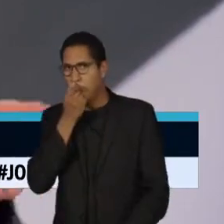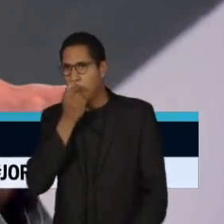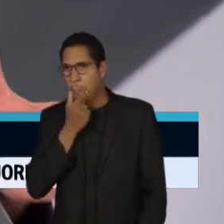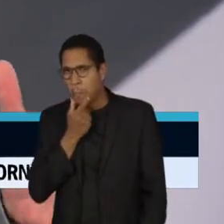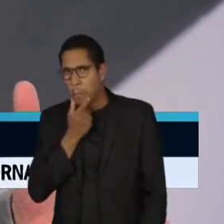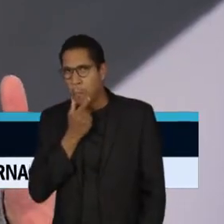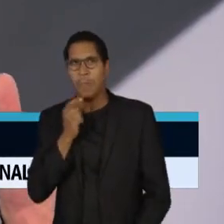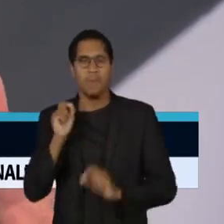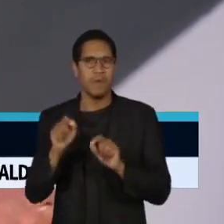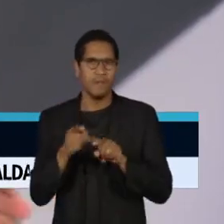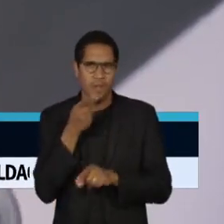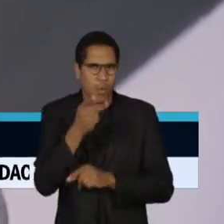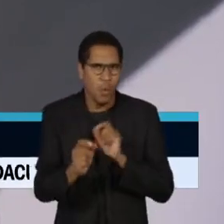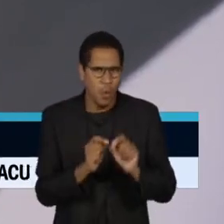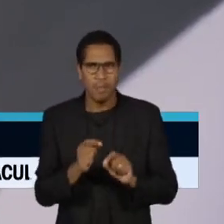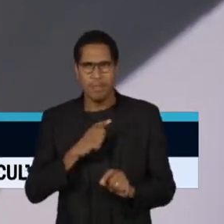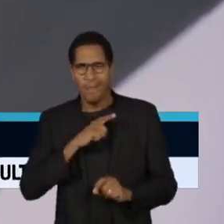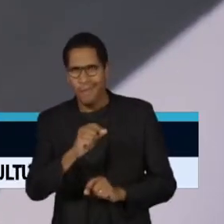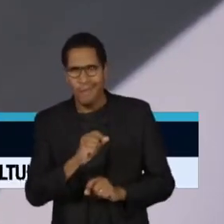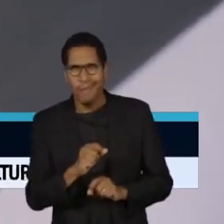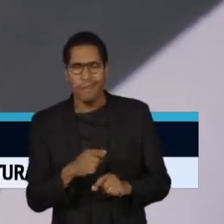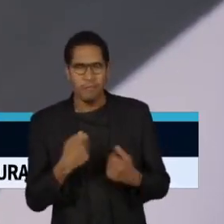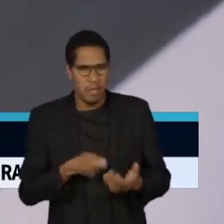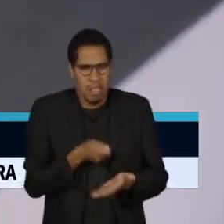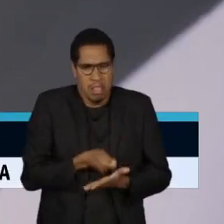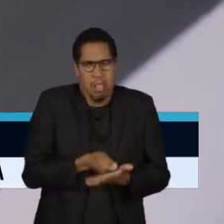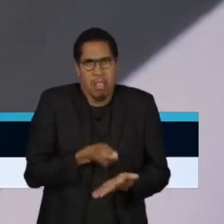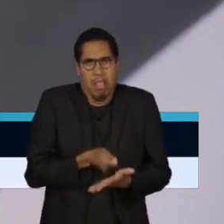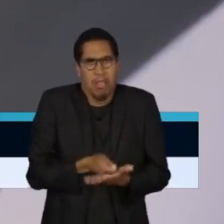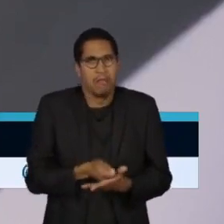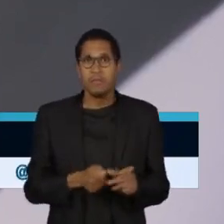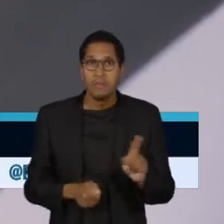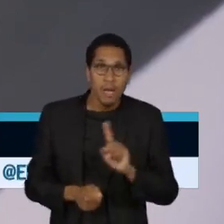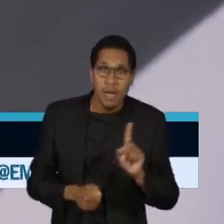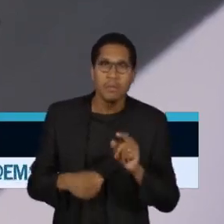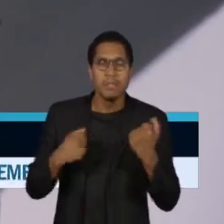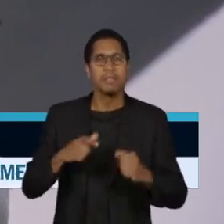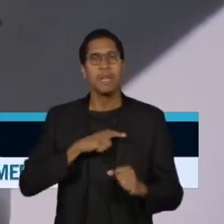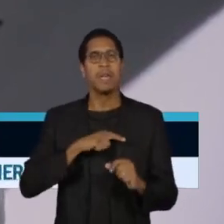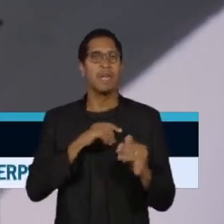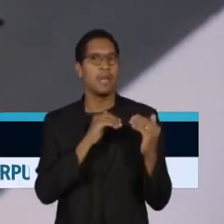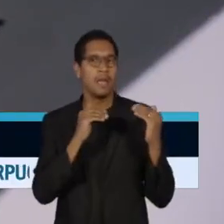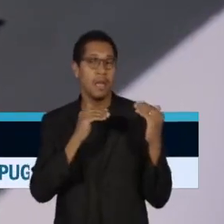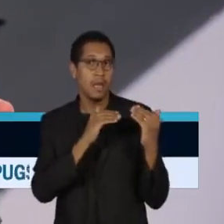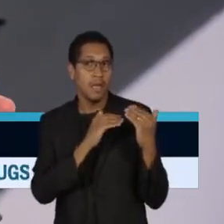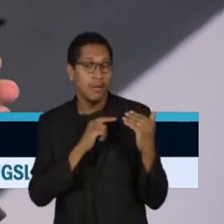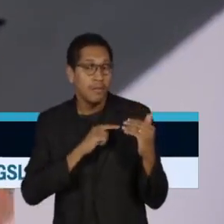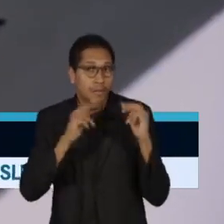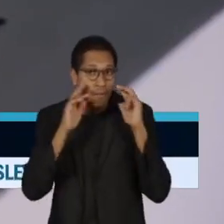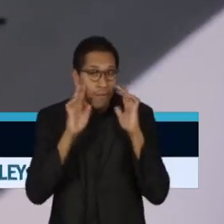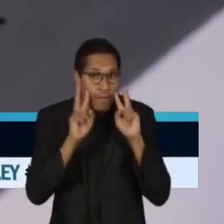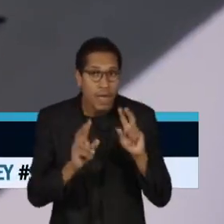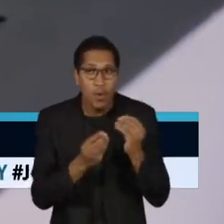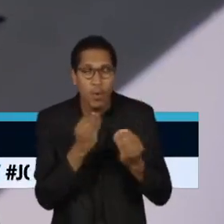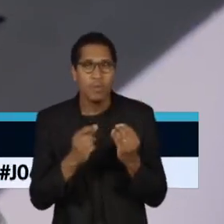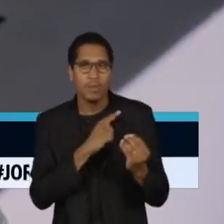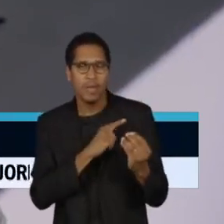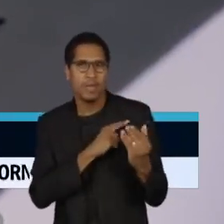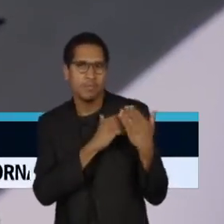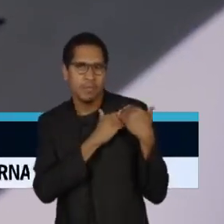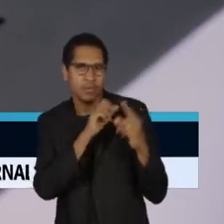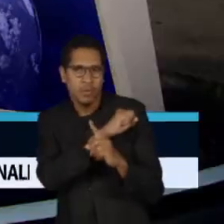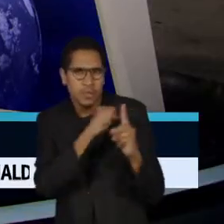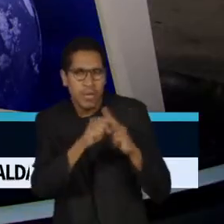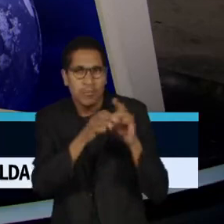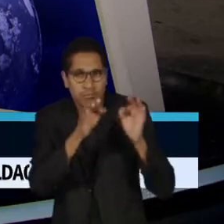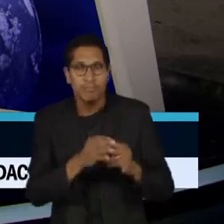marco. Uma crueldade. É preciso ter responsabilidade social. É preciso foco nisso. Nesse sentido, o presidente eleito